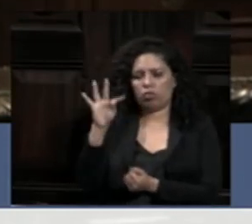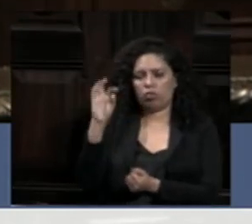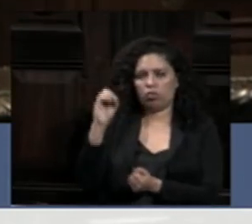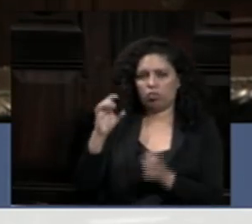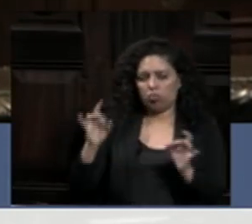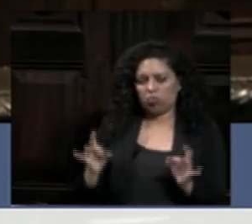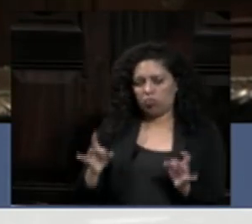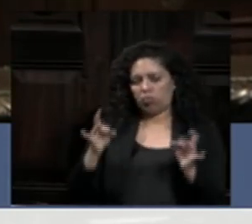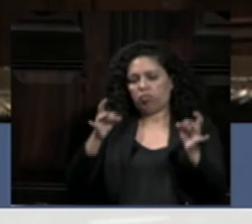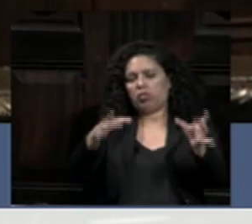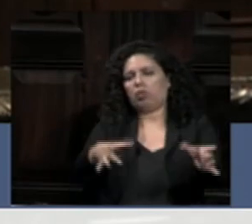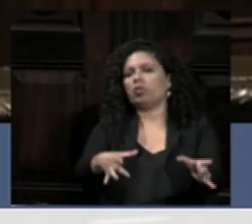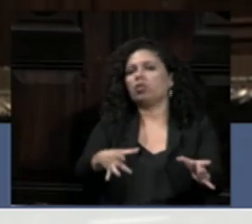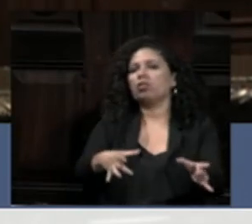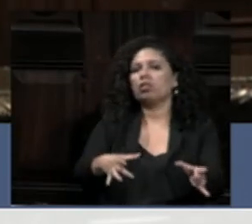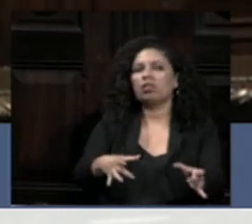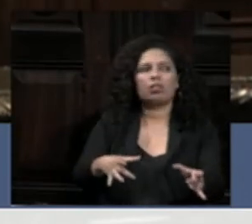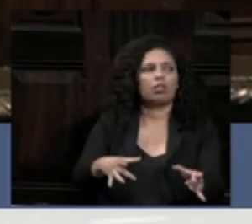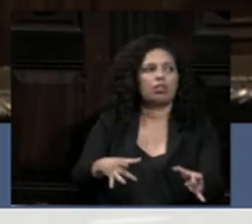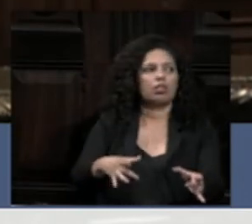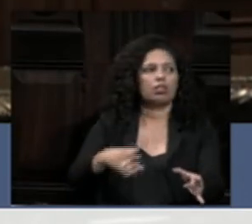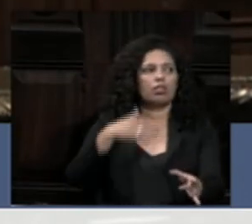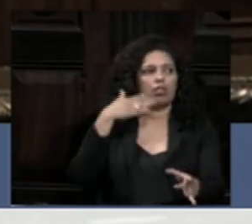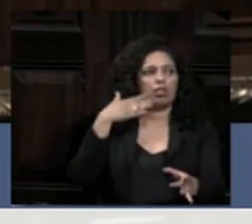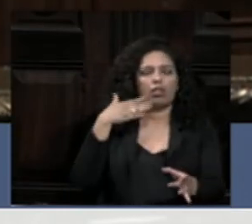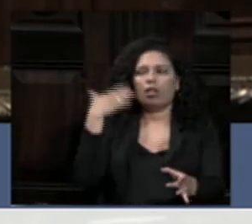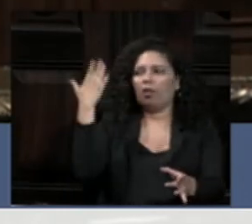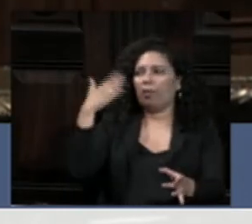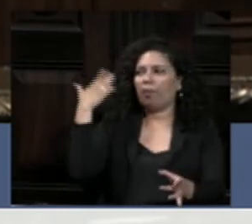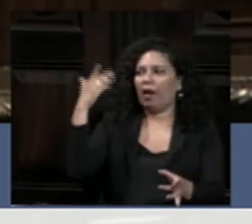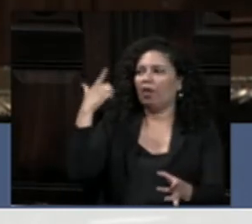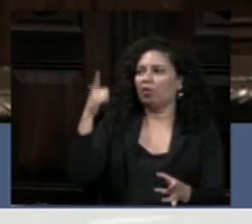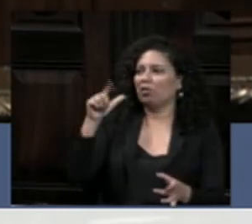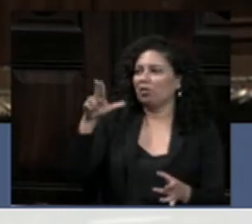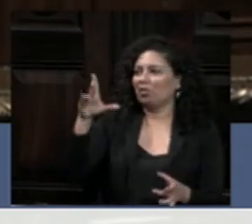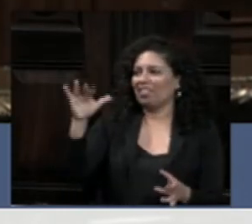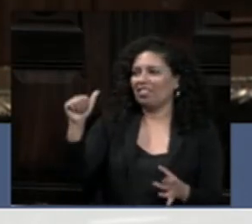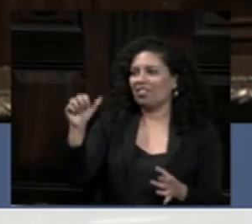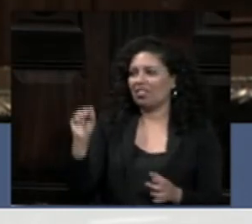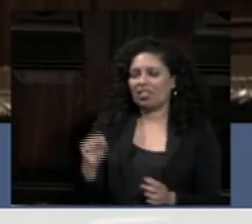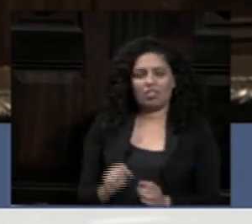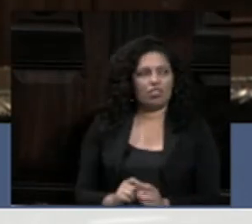o palco de lutas. Até porque,